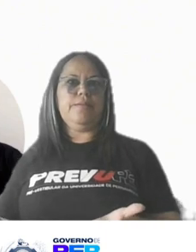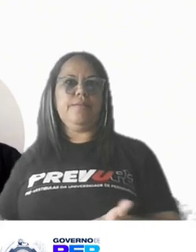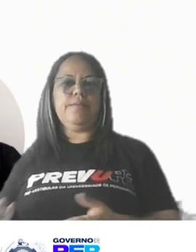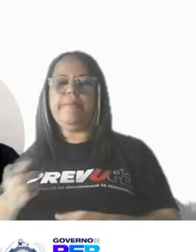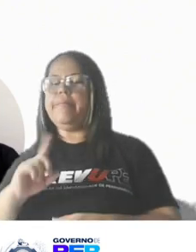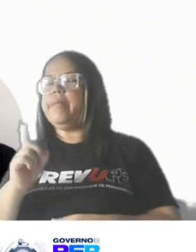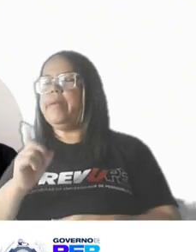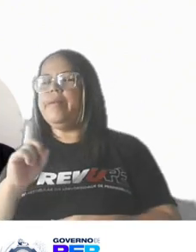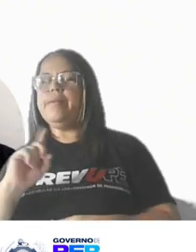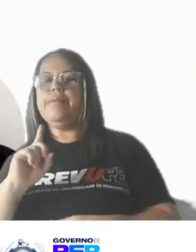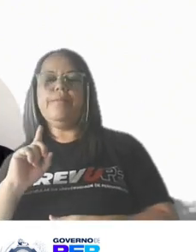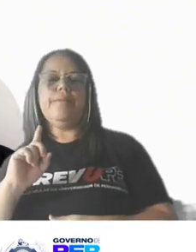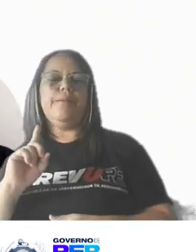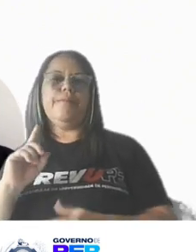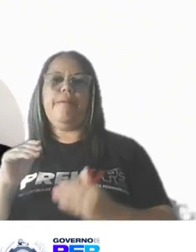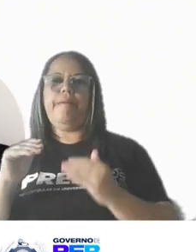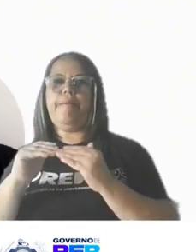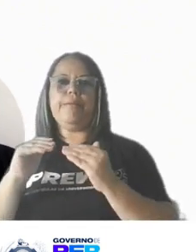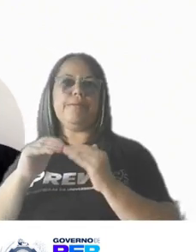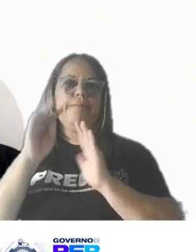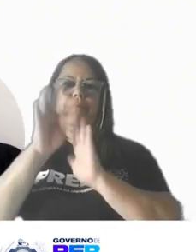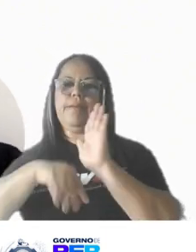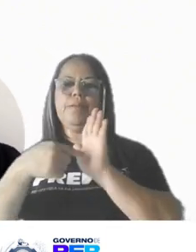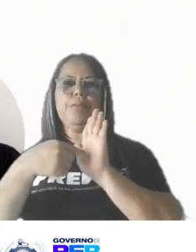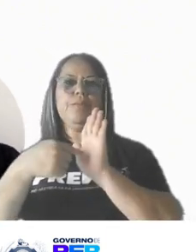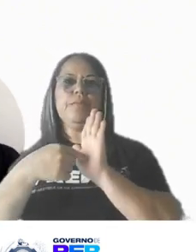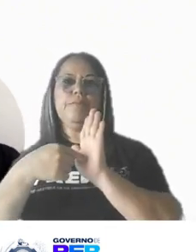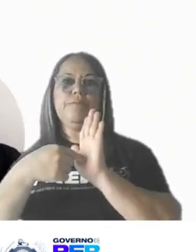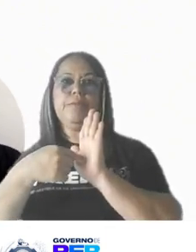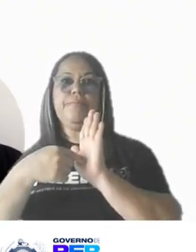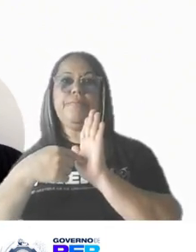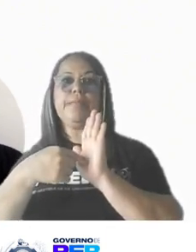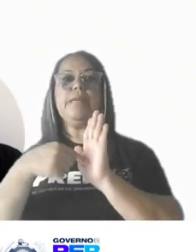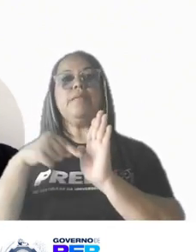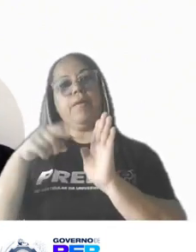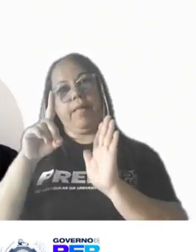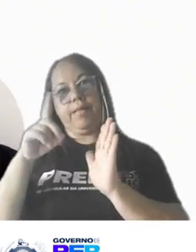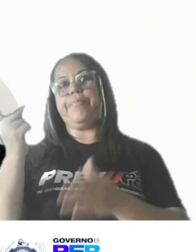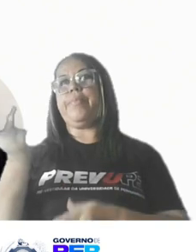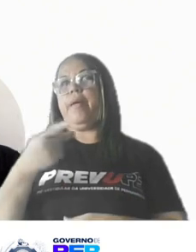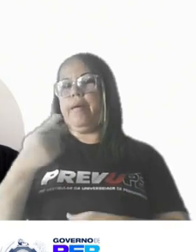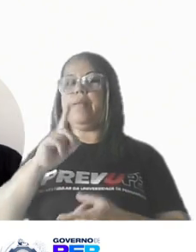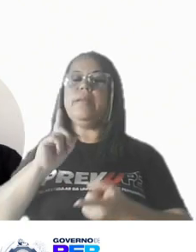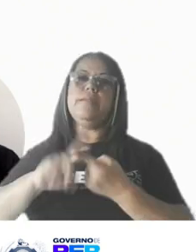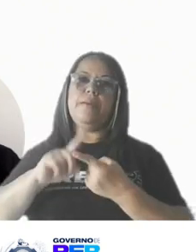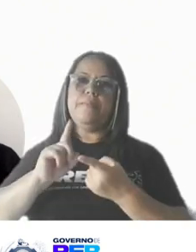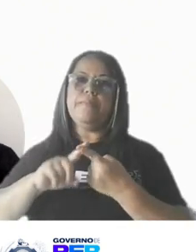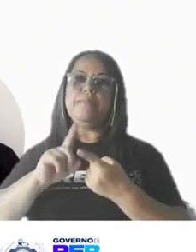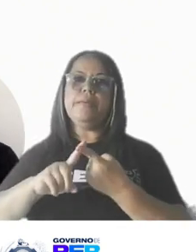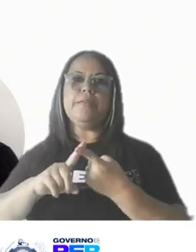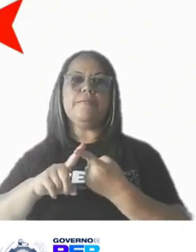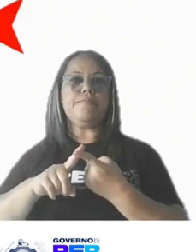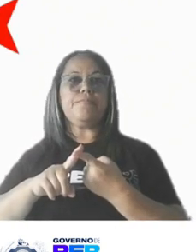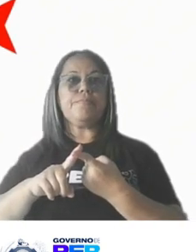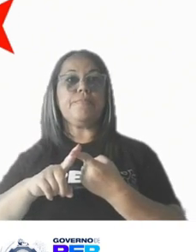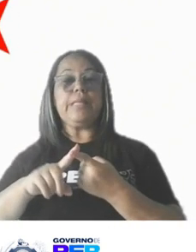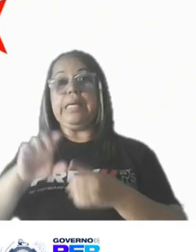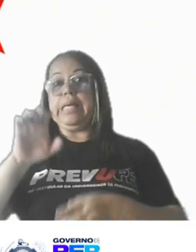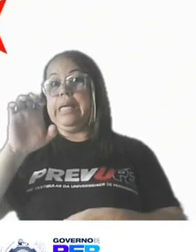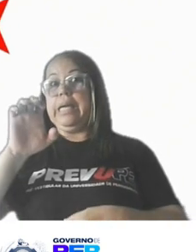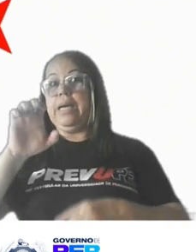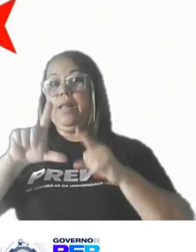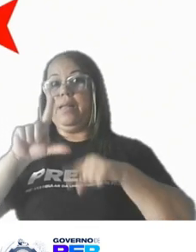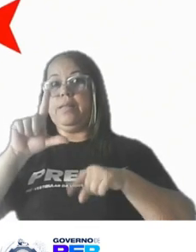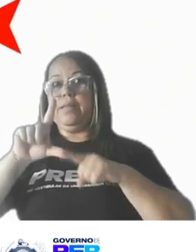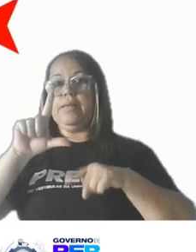não corresponde ao que tem de fato no texto. Então, é alternativa que está equivocada também. E a última letra, a